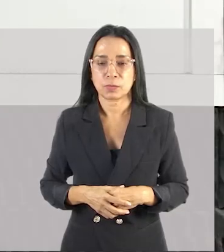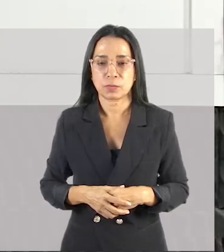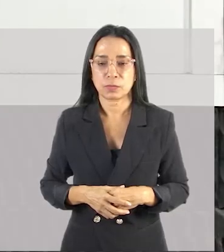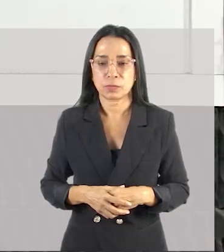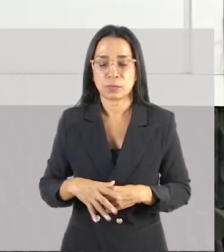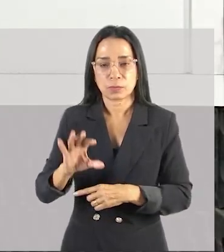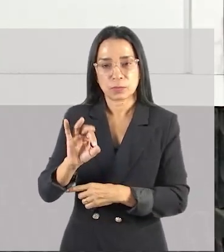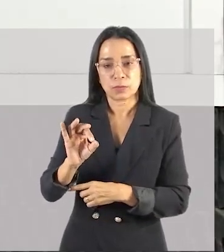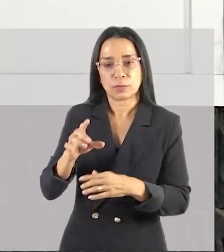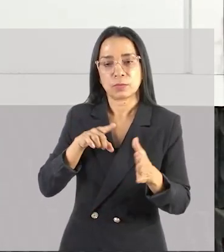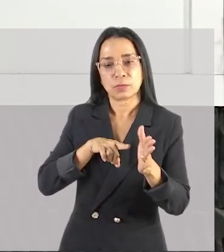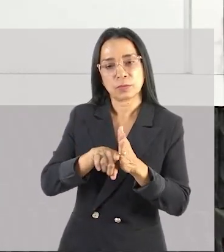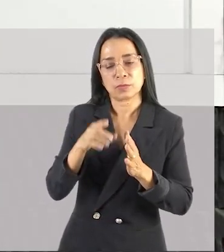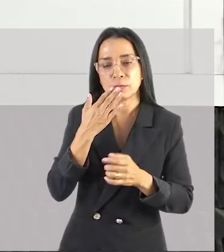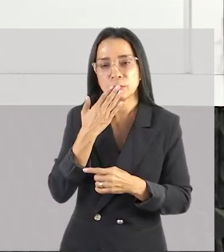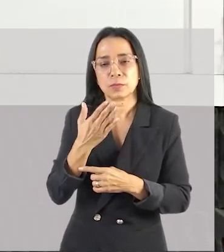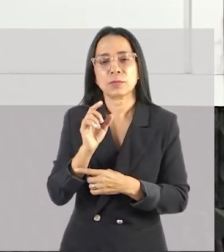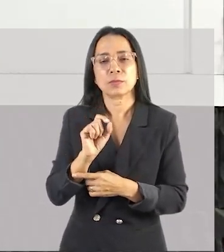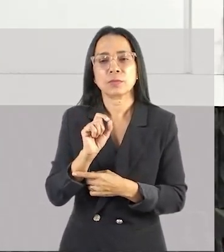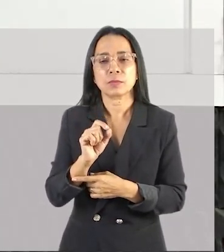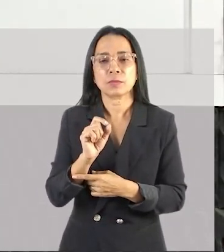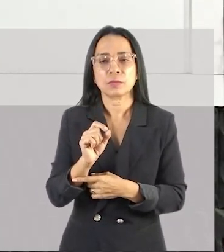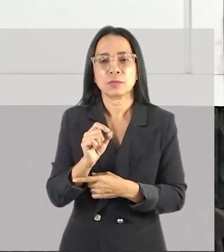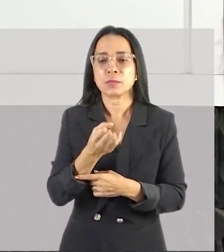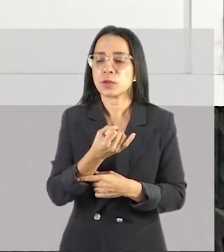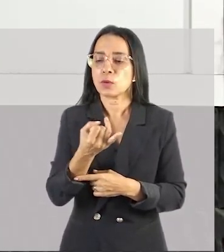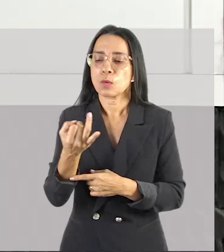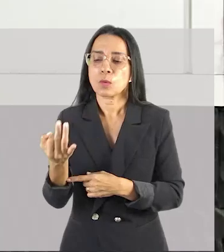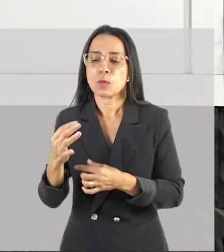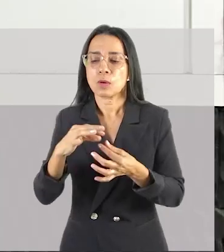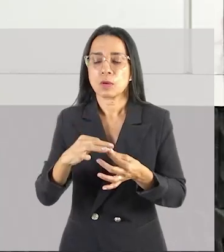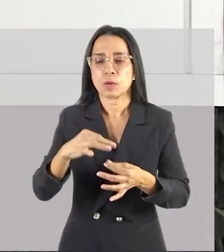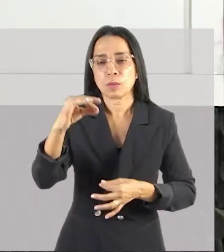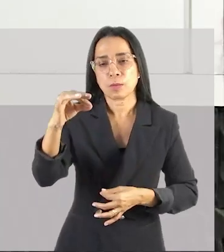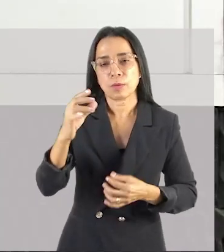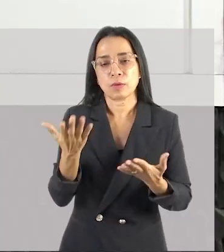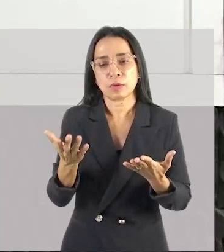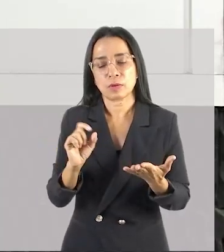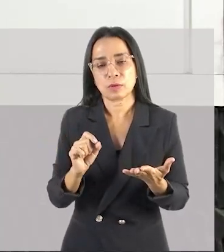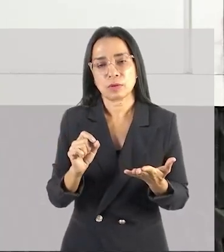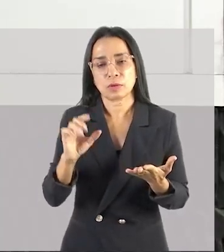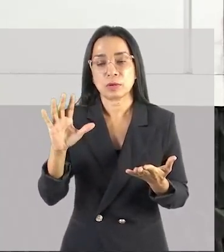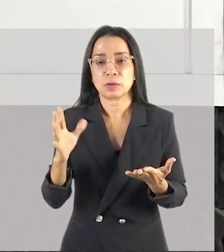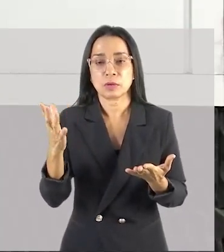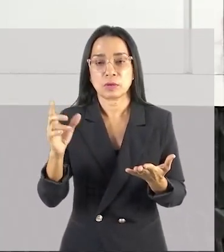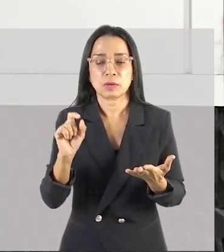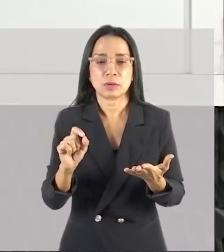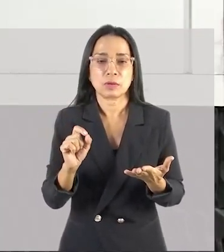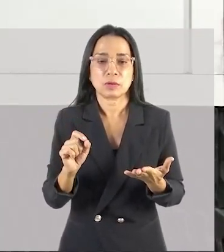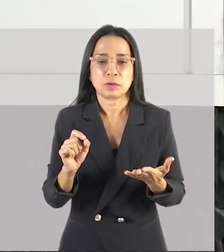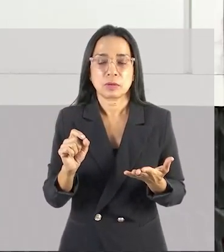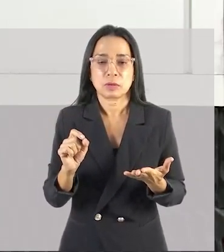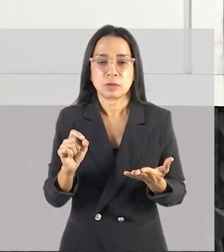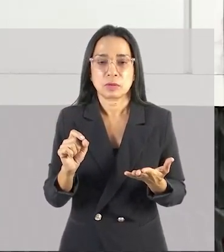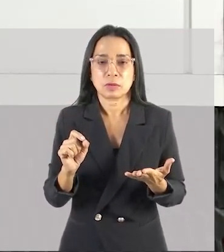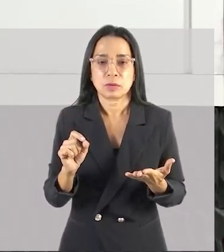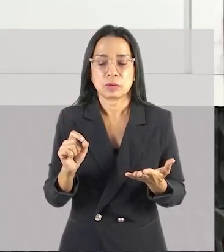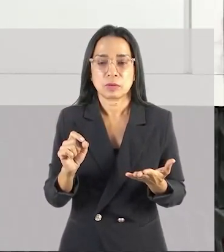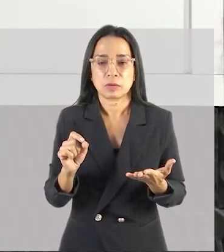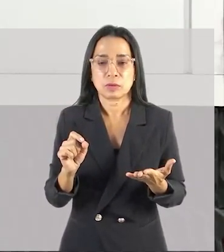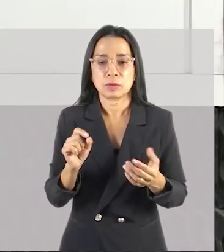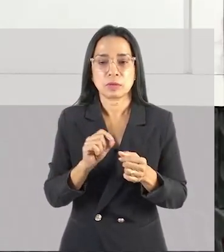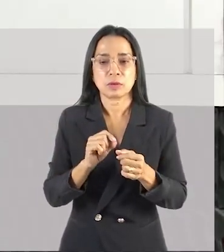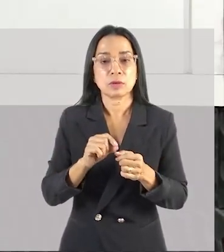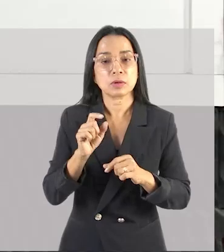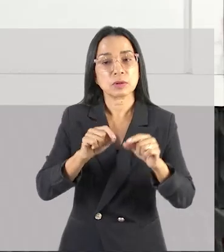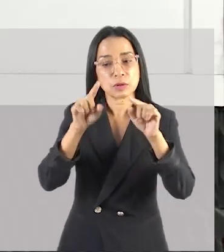Certo? E a questão pede exatamente quanto é que mede esse triângulo. Acontece, turma, quando você faz